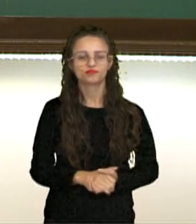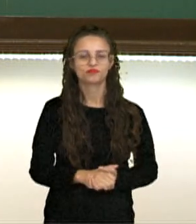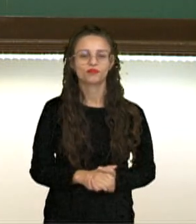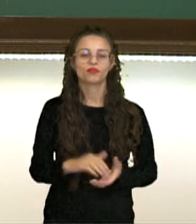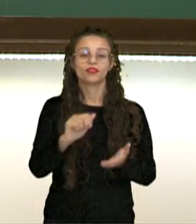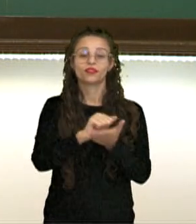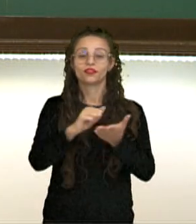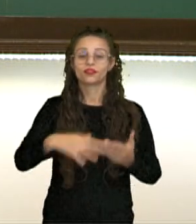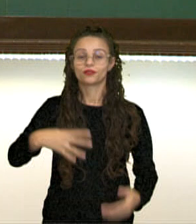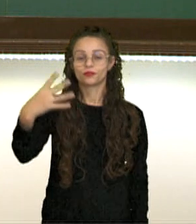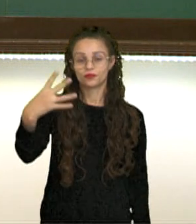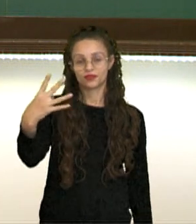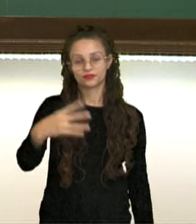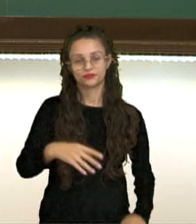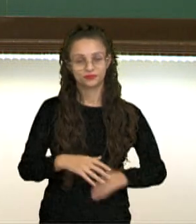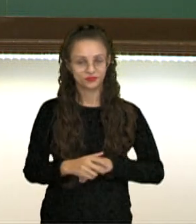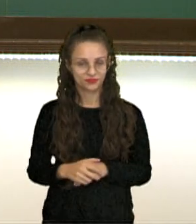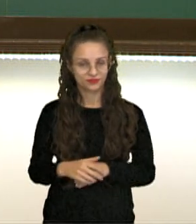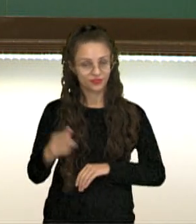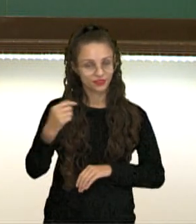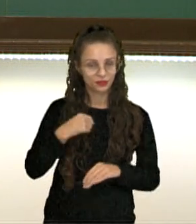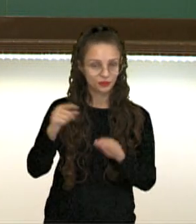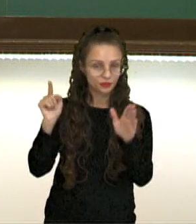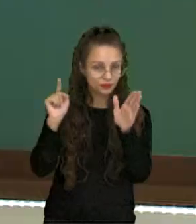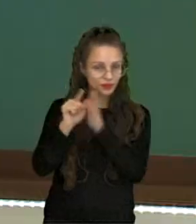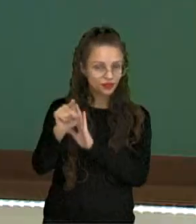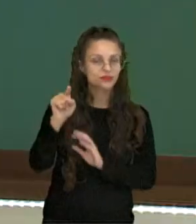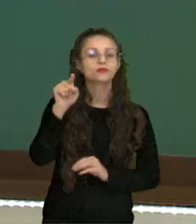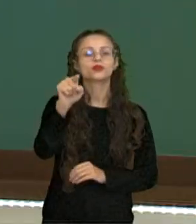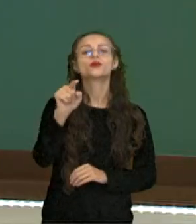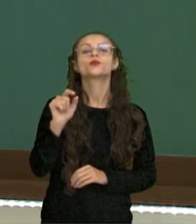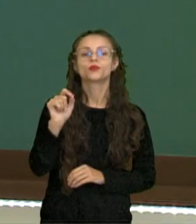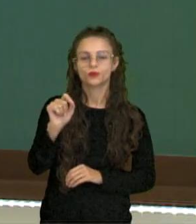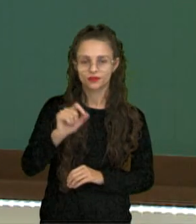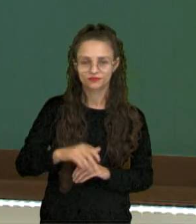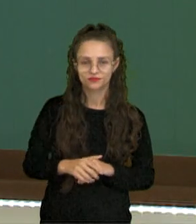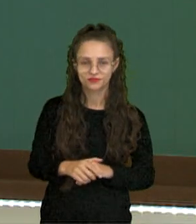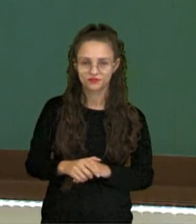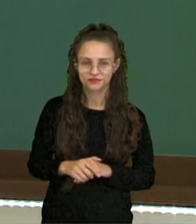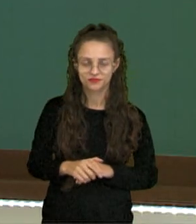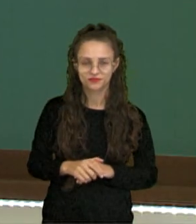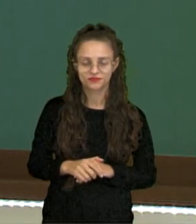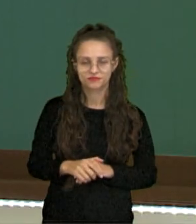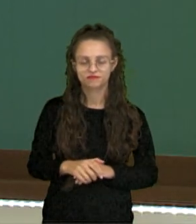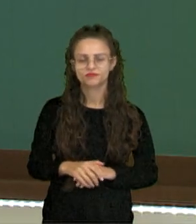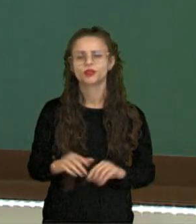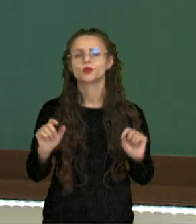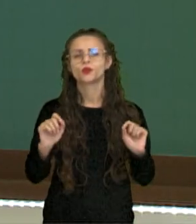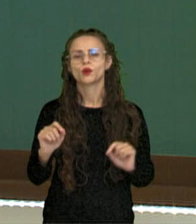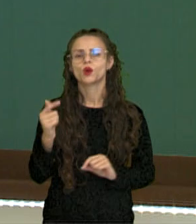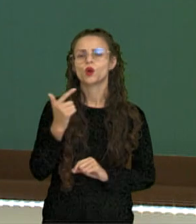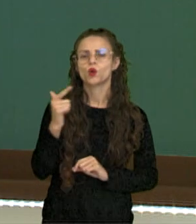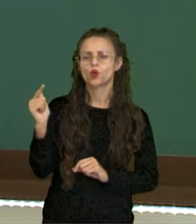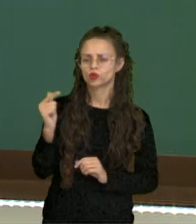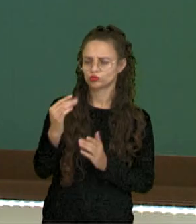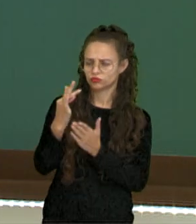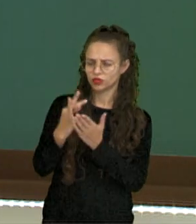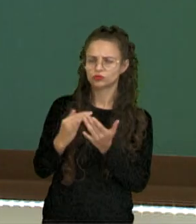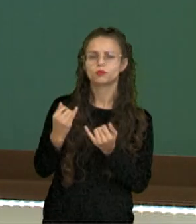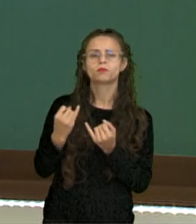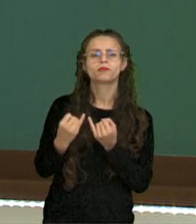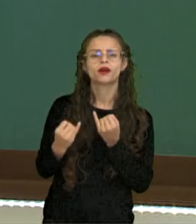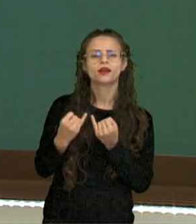Atividade 4. Eu perguntei para você o quê? A qual outro tipo de texto